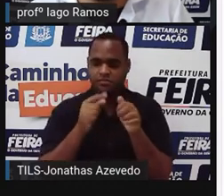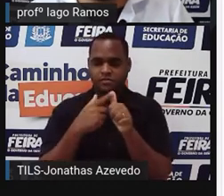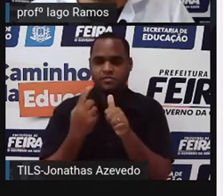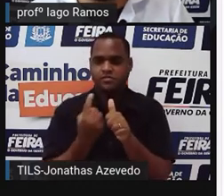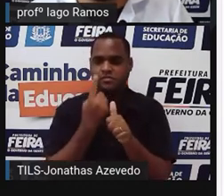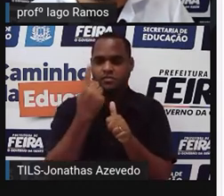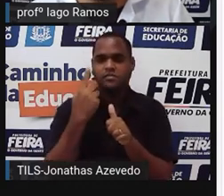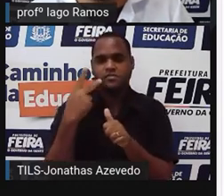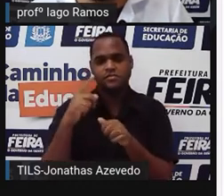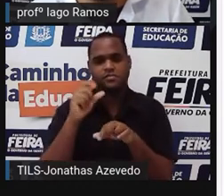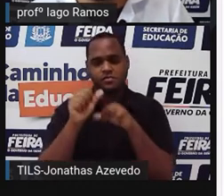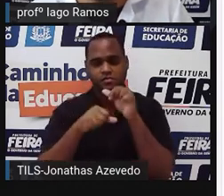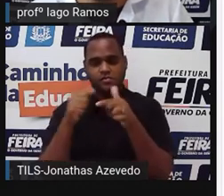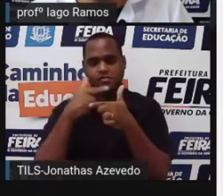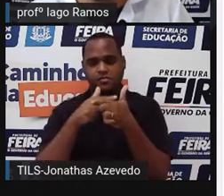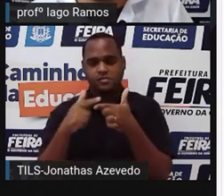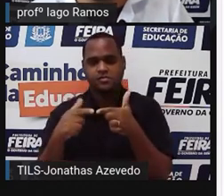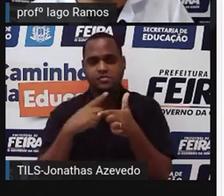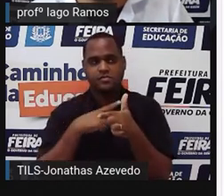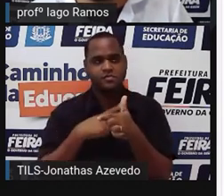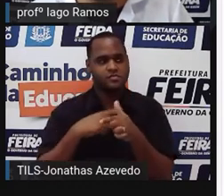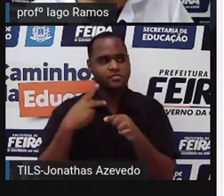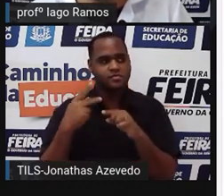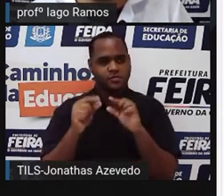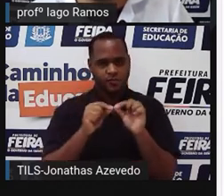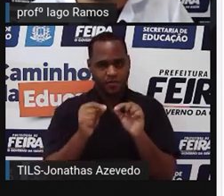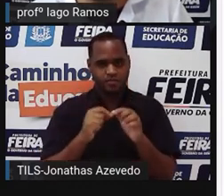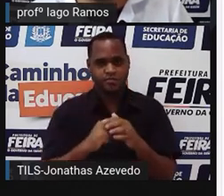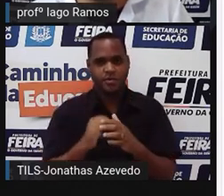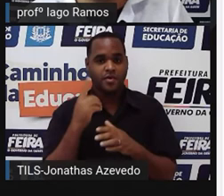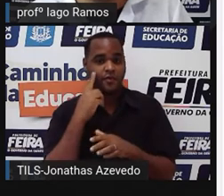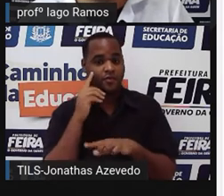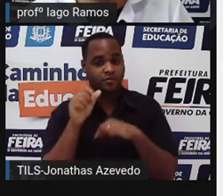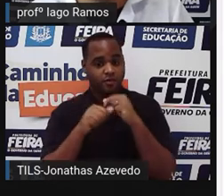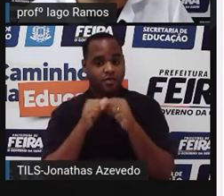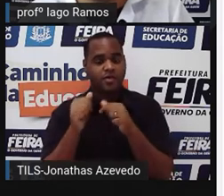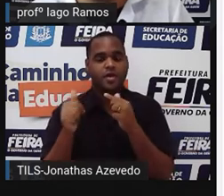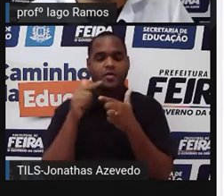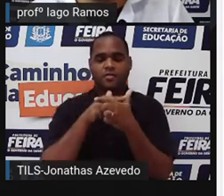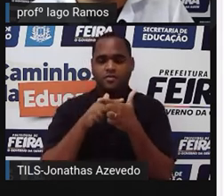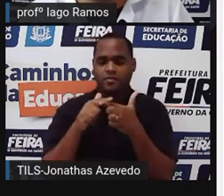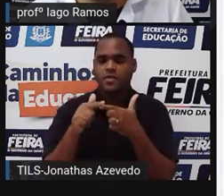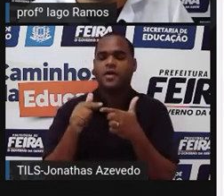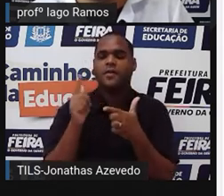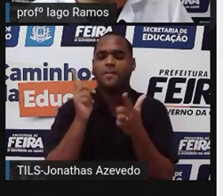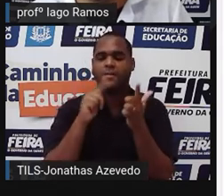dois novos triângulos. Vou avançar para você já ver os triângulos construídos.